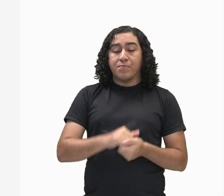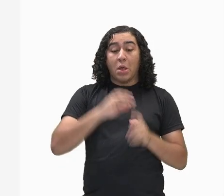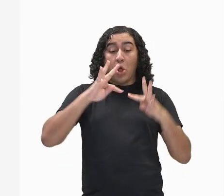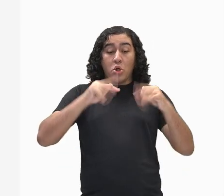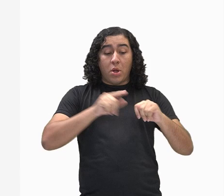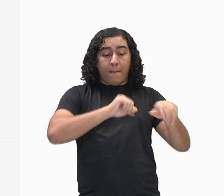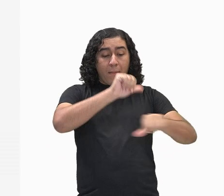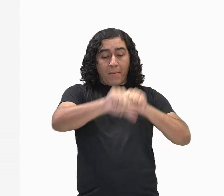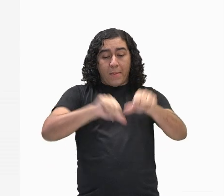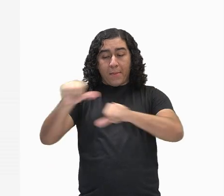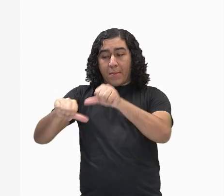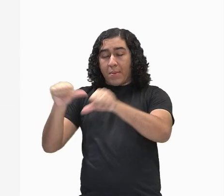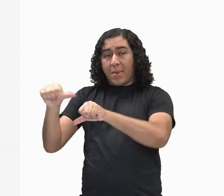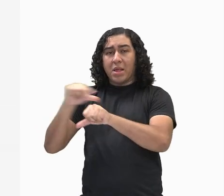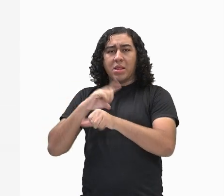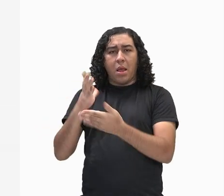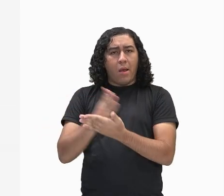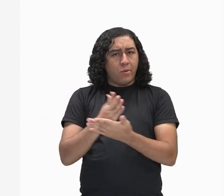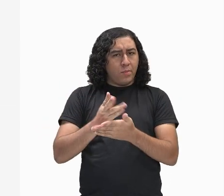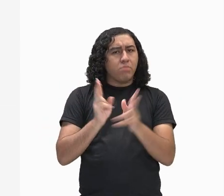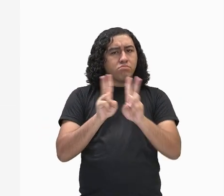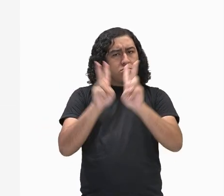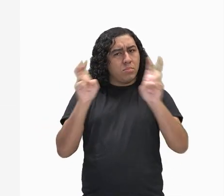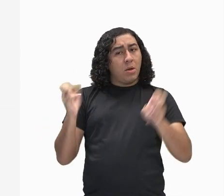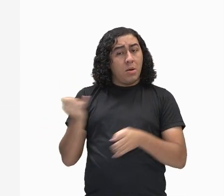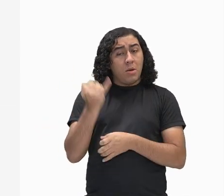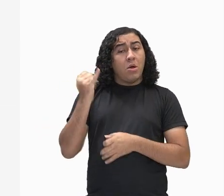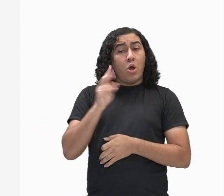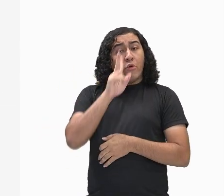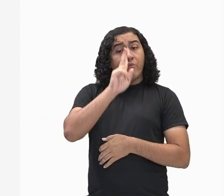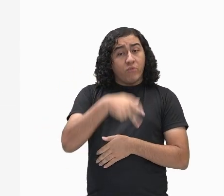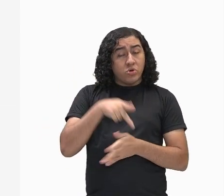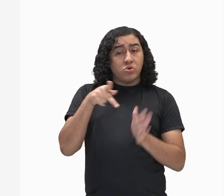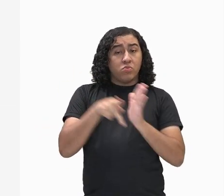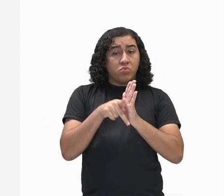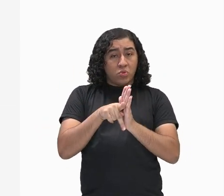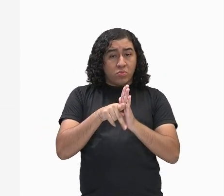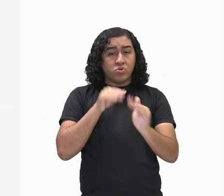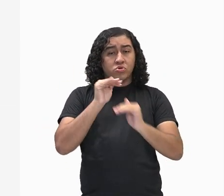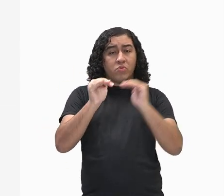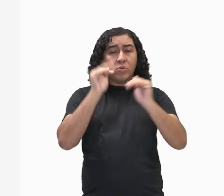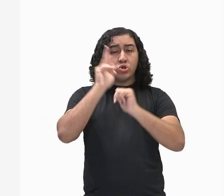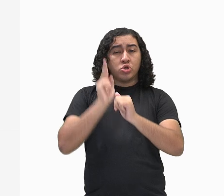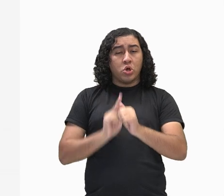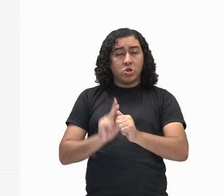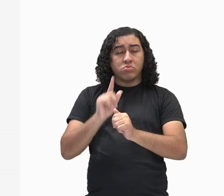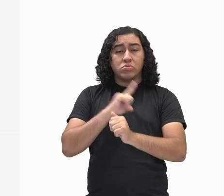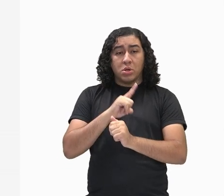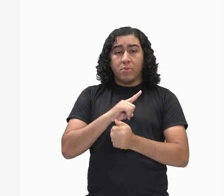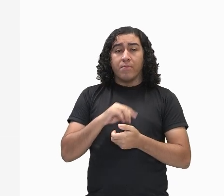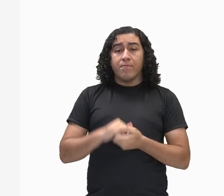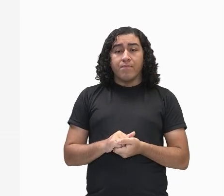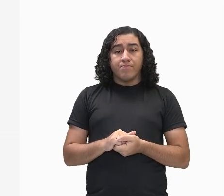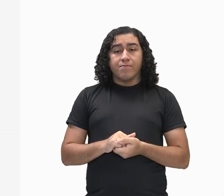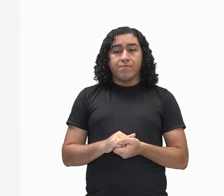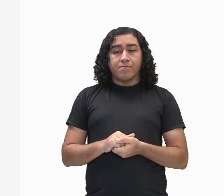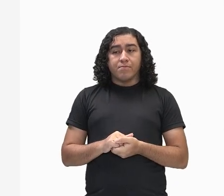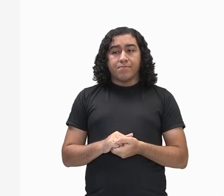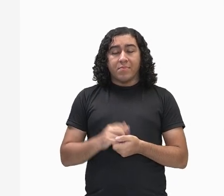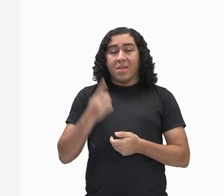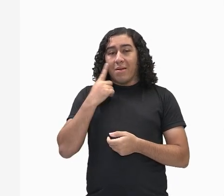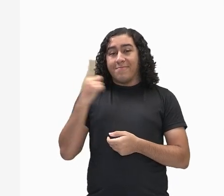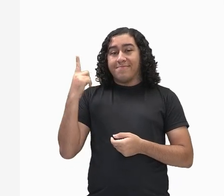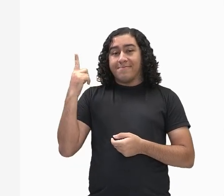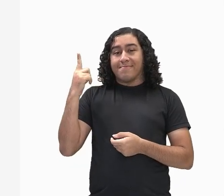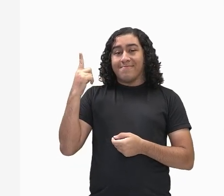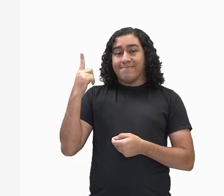mudanças todas, temos algumas bem fortes no processo histórico. Temos algumas visões muito fortes aí. Vocês estão vendo